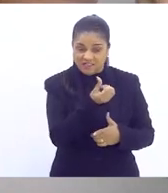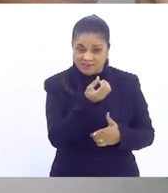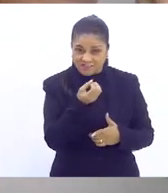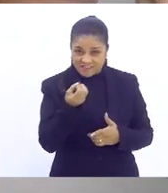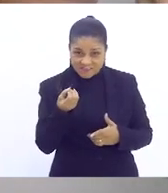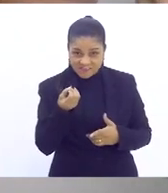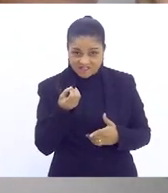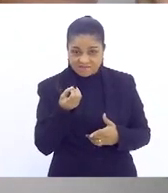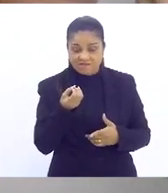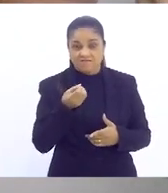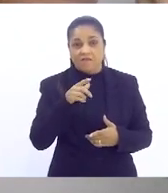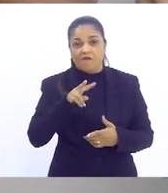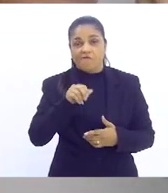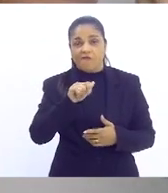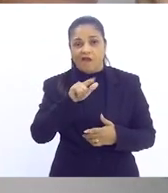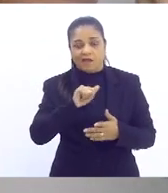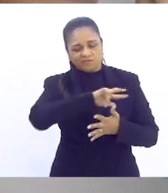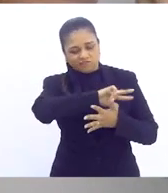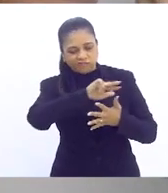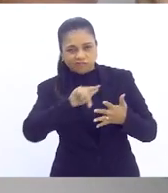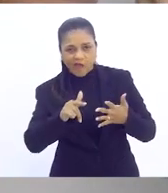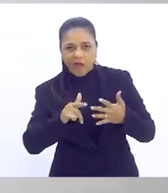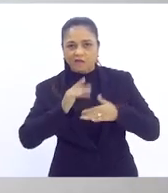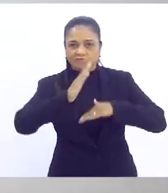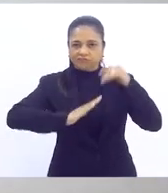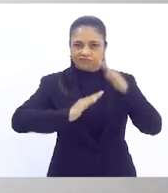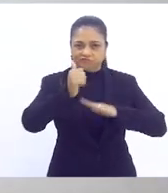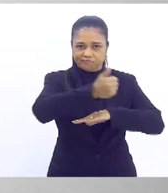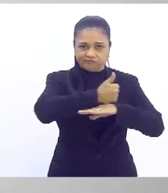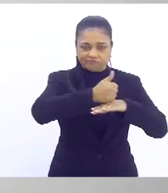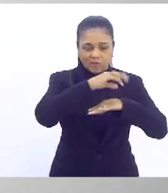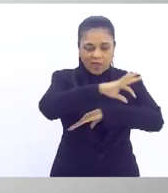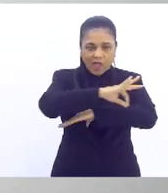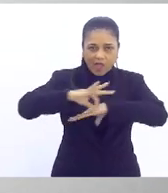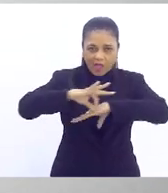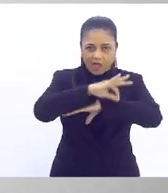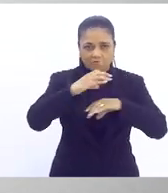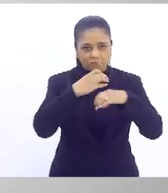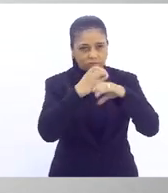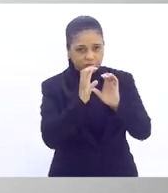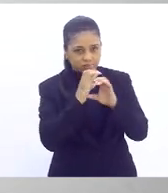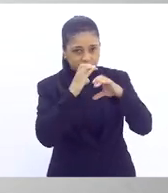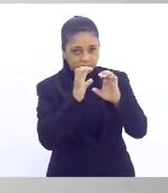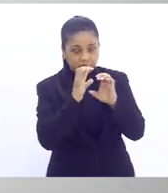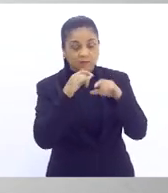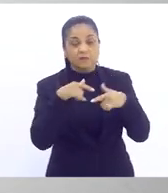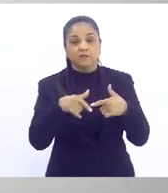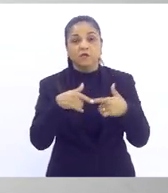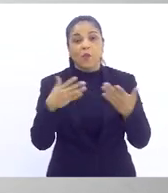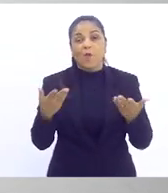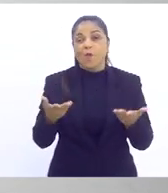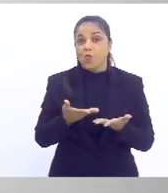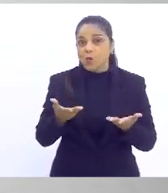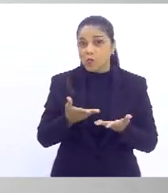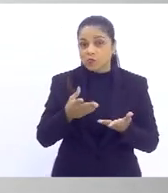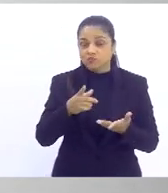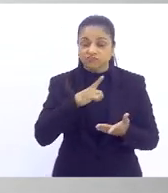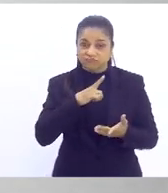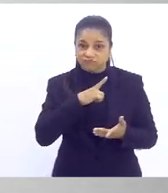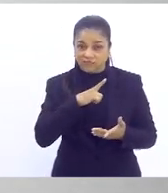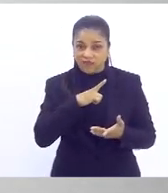mais diversas categorias de arquiteto e Engenheiro e que hoje só